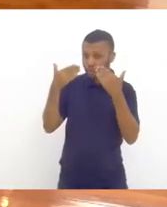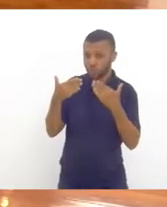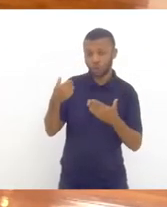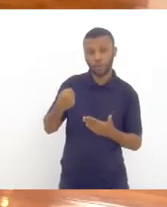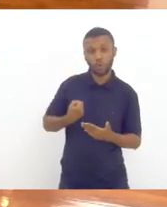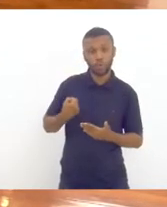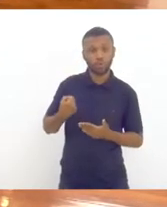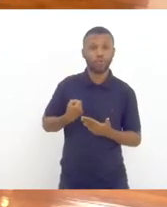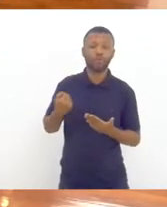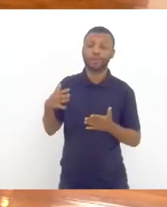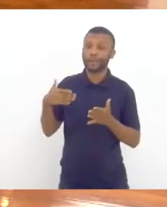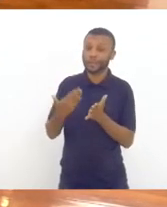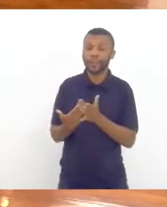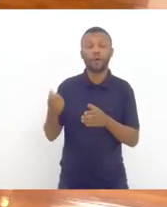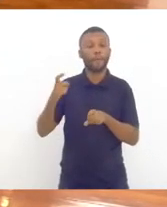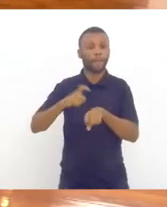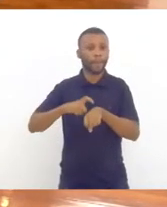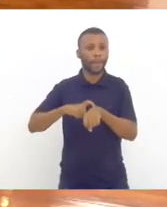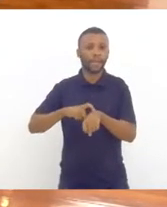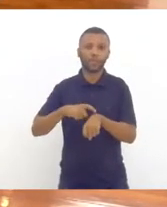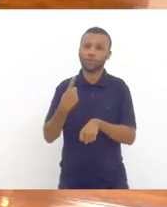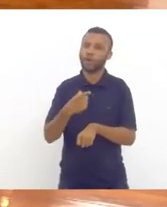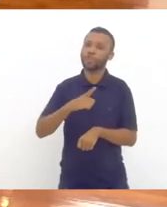então nós não tínhamos